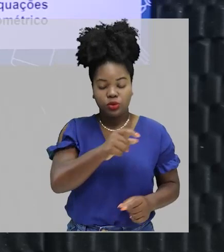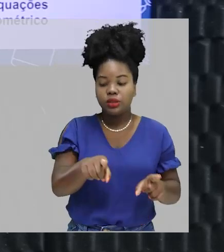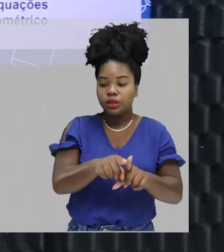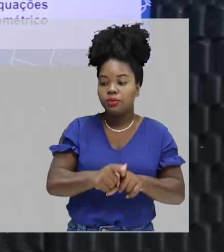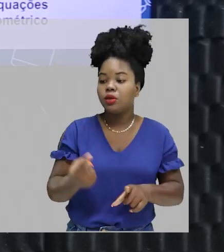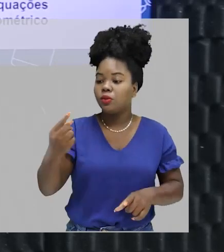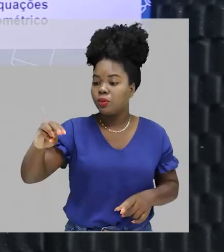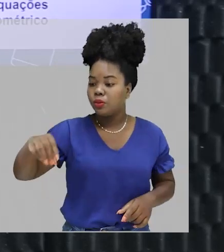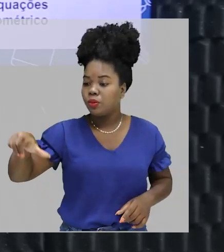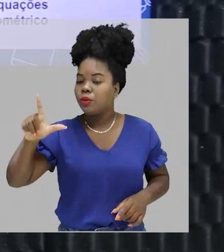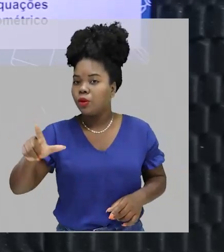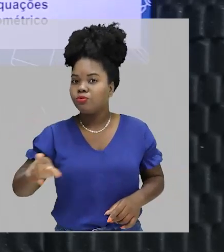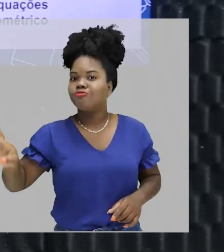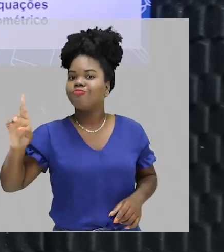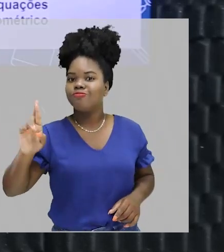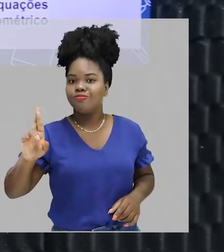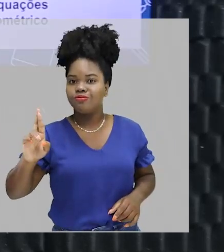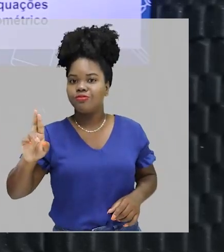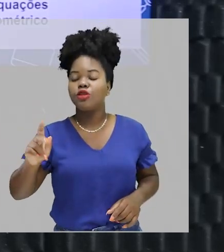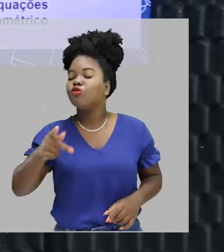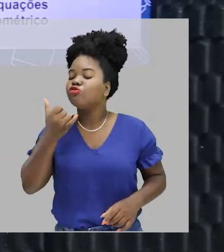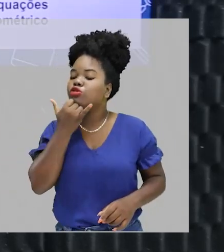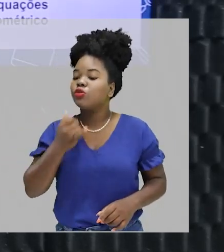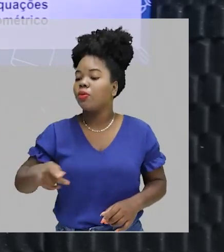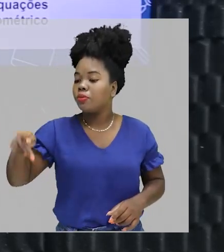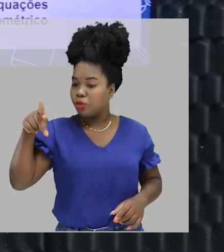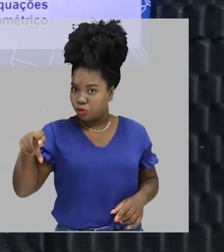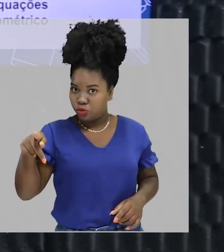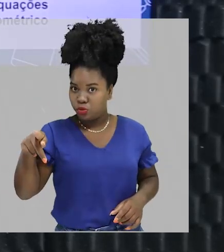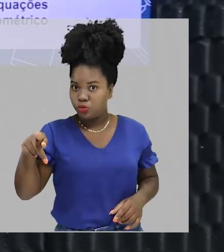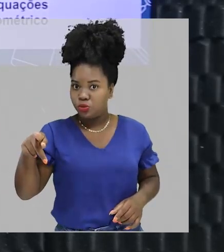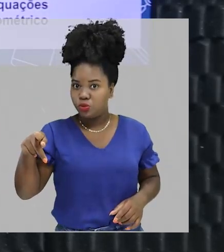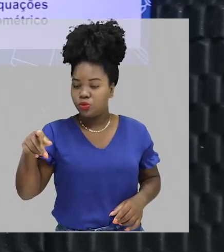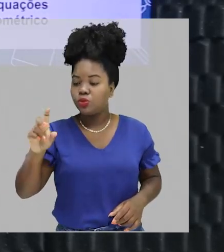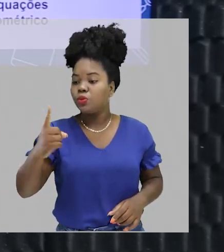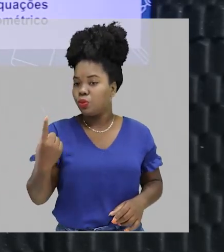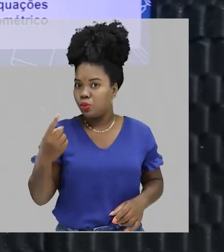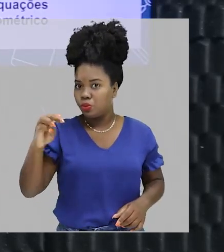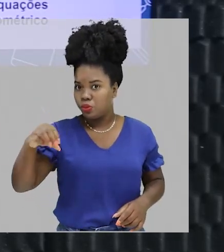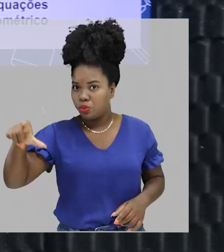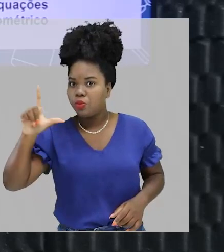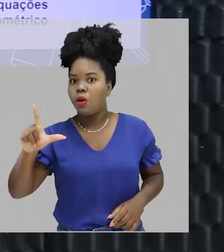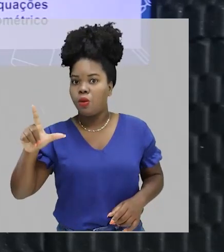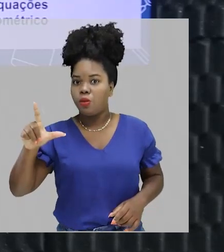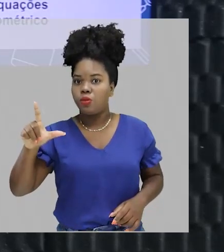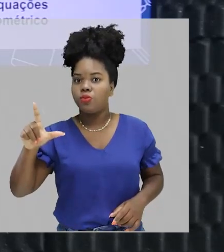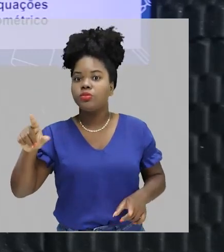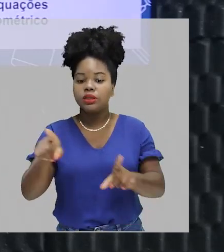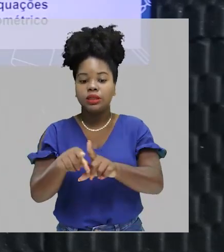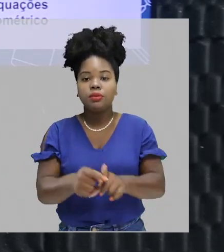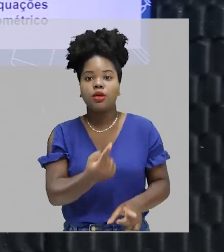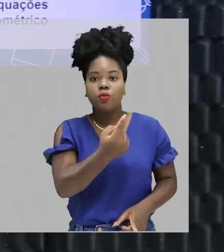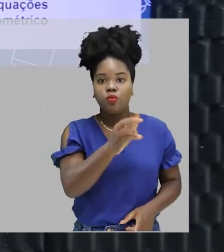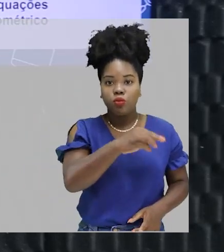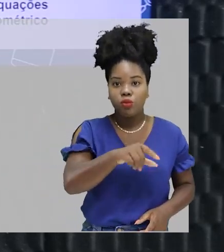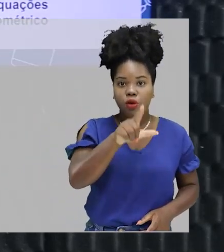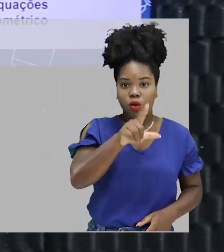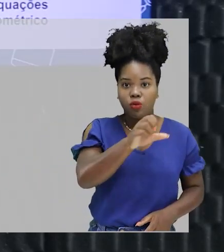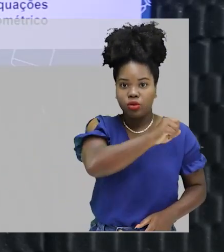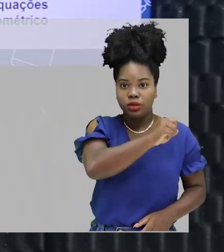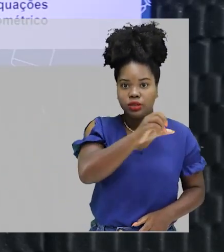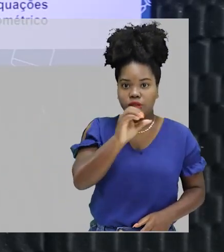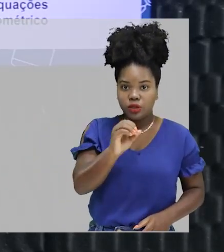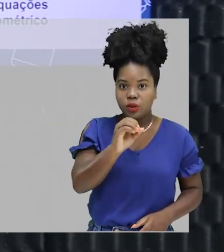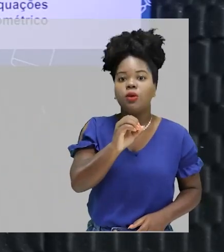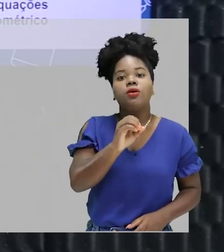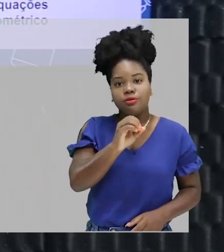lado do reagente. Então, quando eu somar essas equações, vai ficar 1 menos 1. Então, eu consigo eliminar.